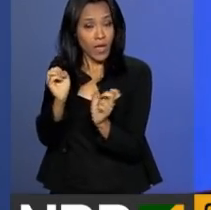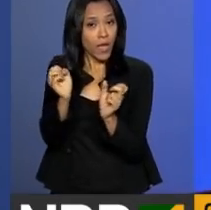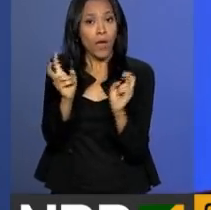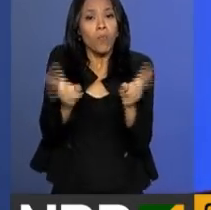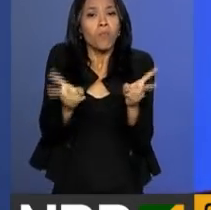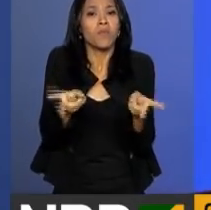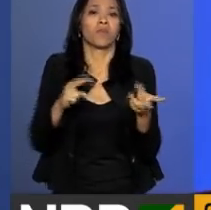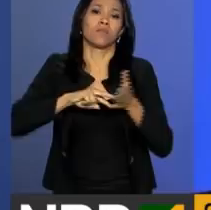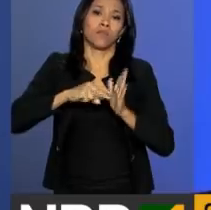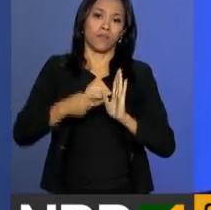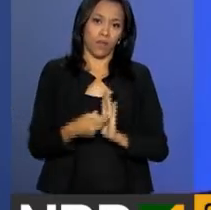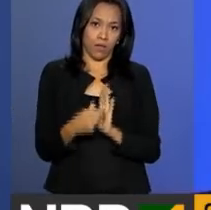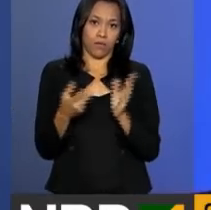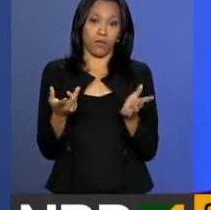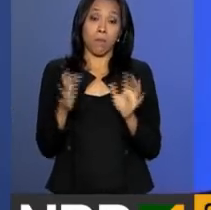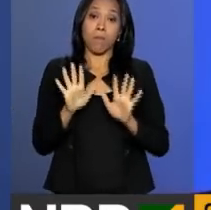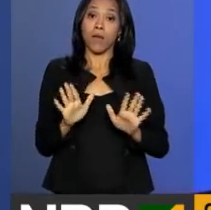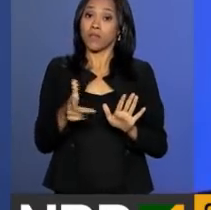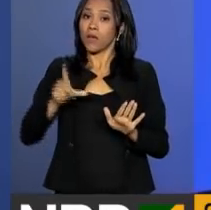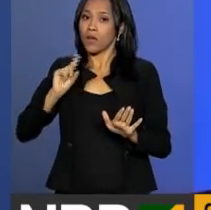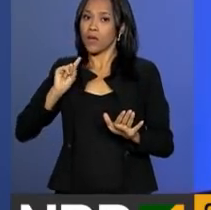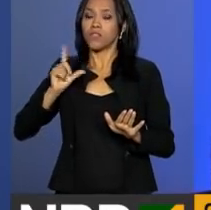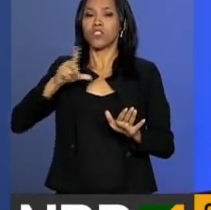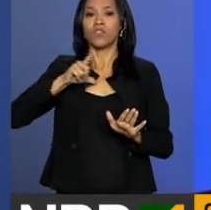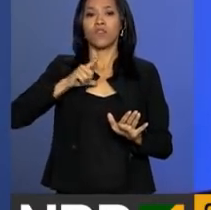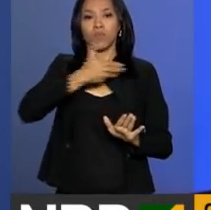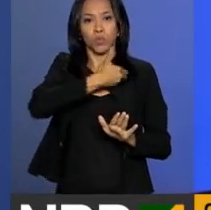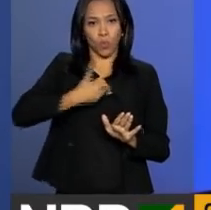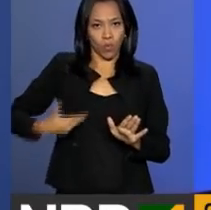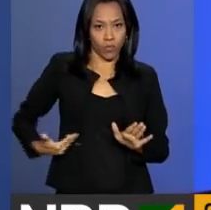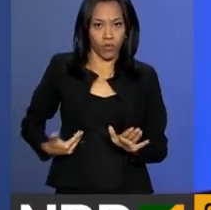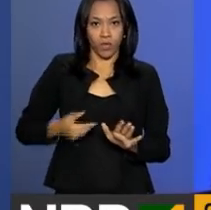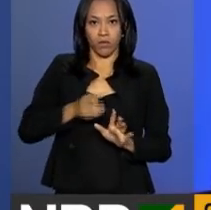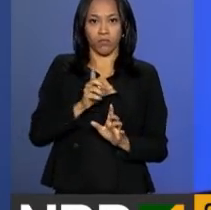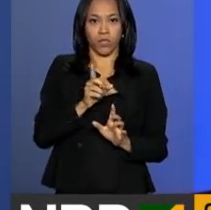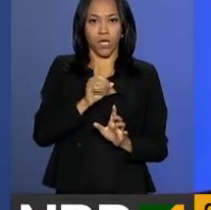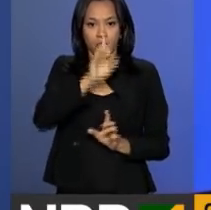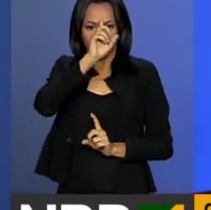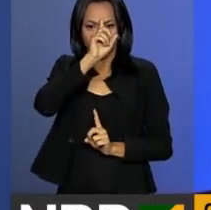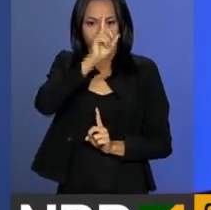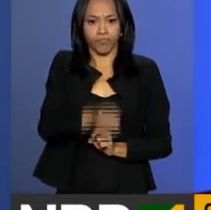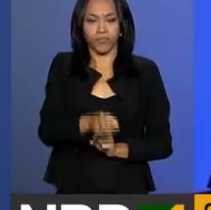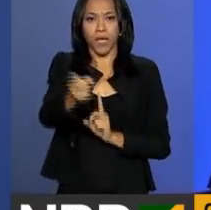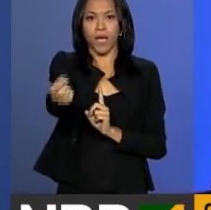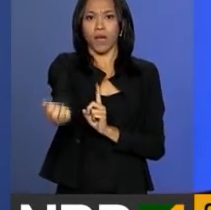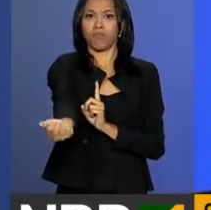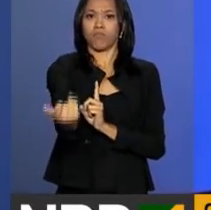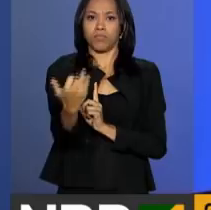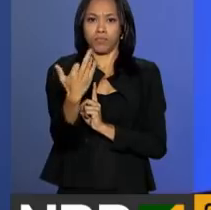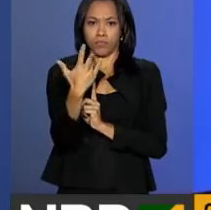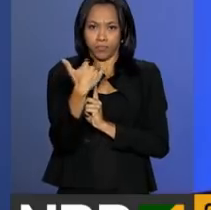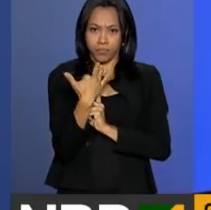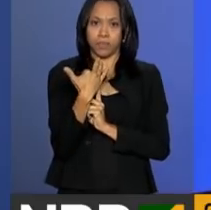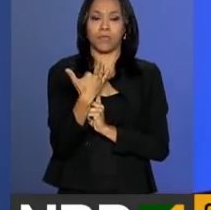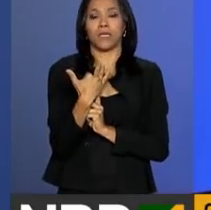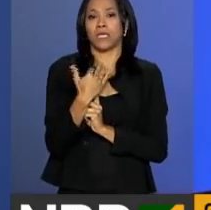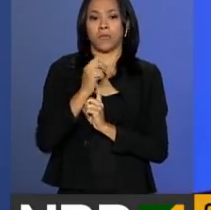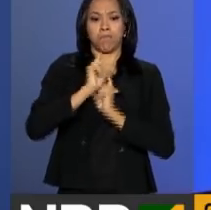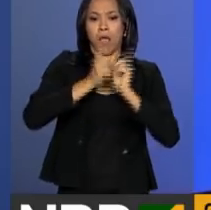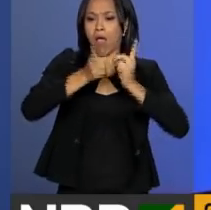centralizado autor mais autoritário era tanta força do retorno da democracia